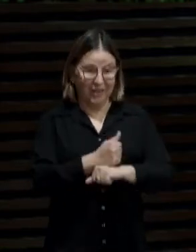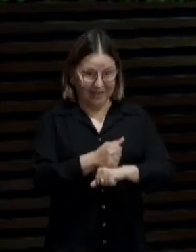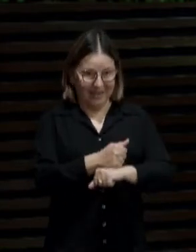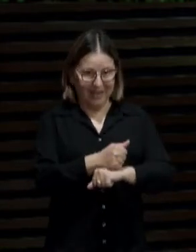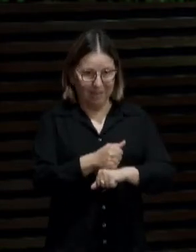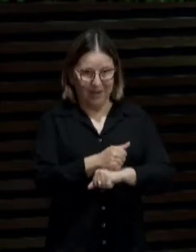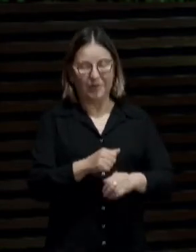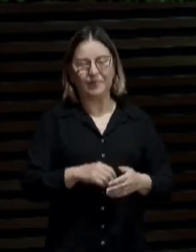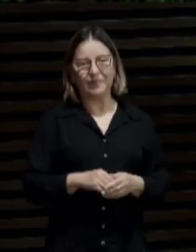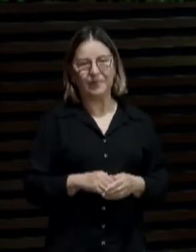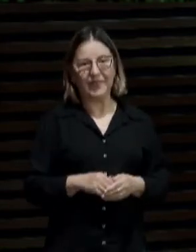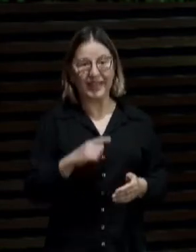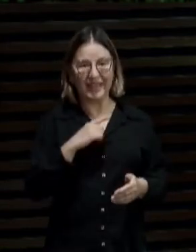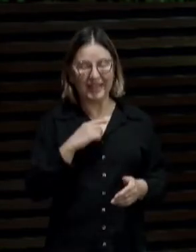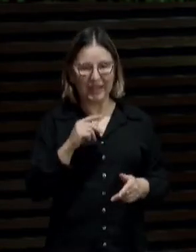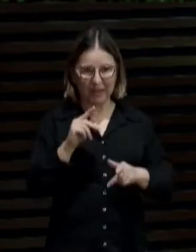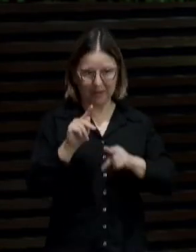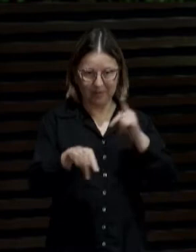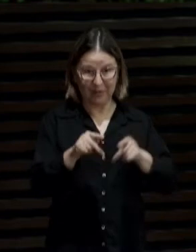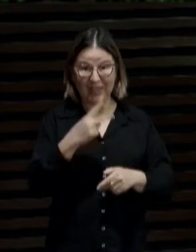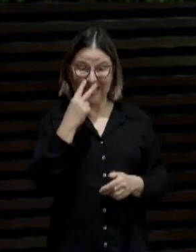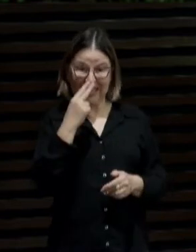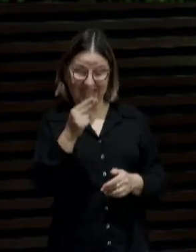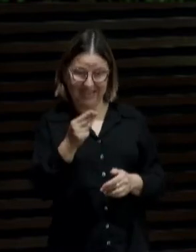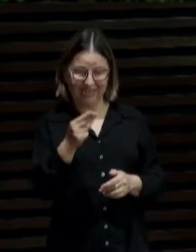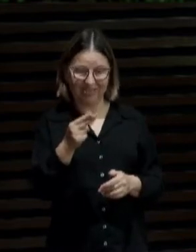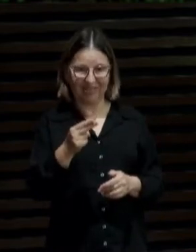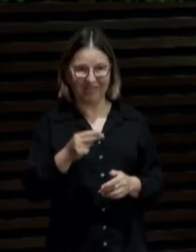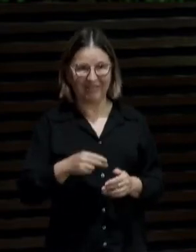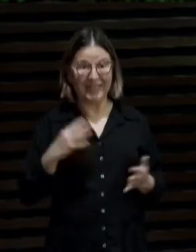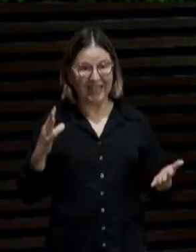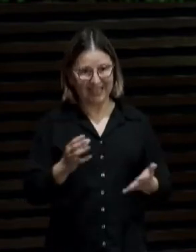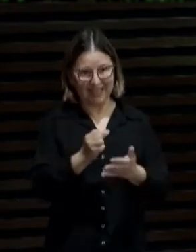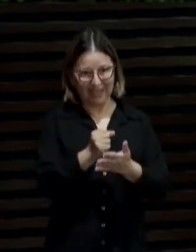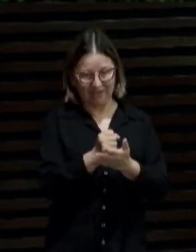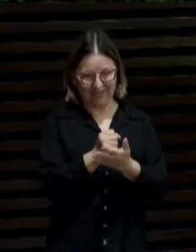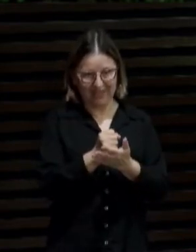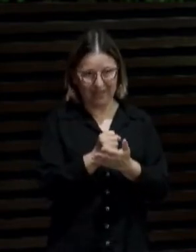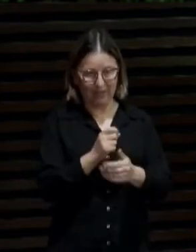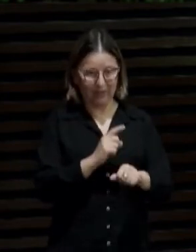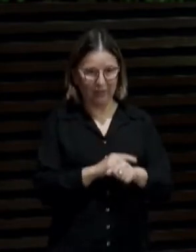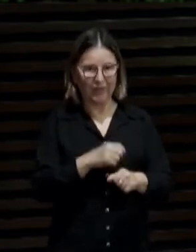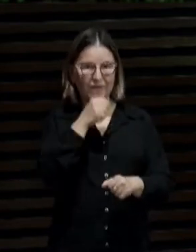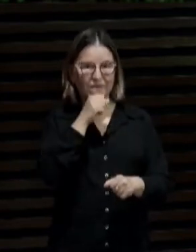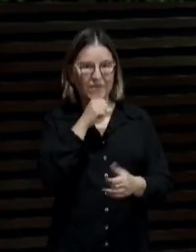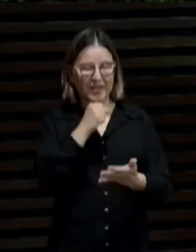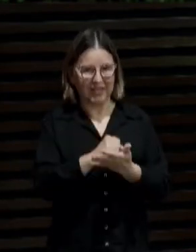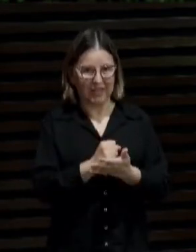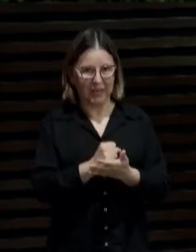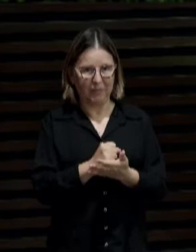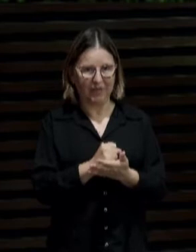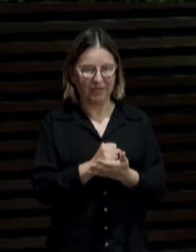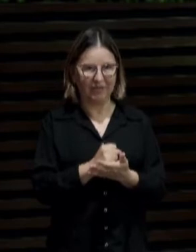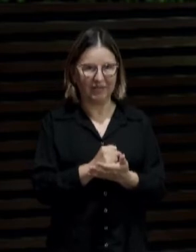impressão errada de que na história veterotestamentária a salvação dava-se pelo cumprimento da lei, mas a lei